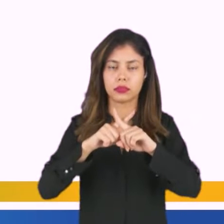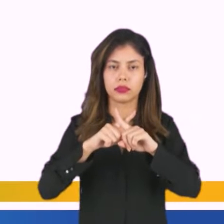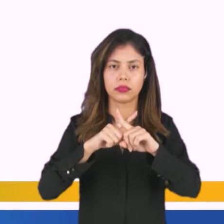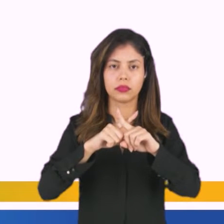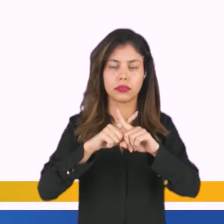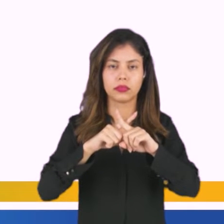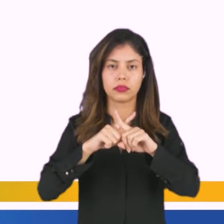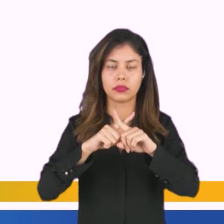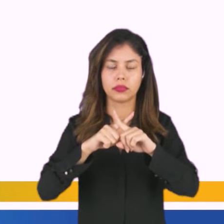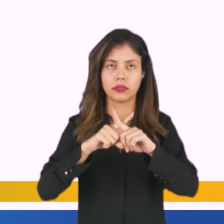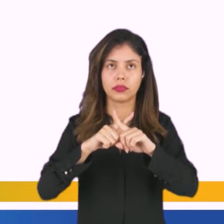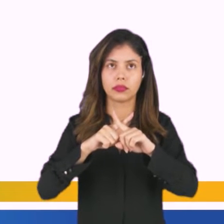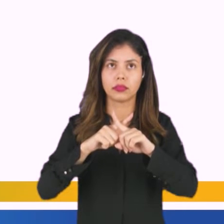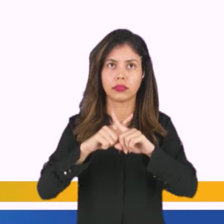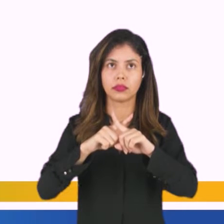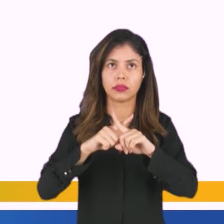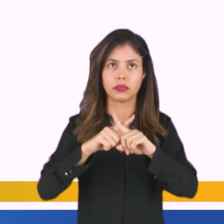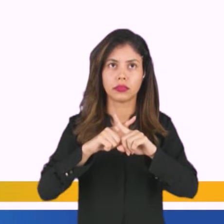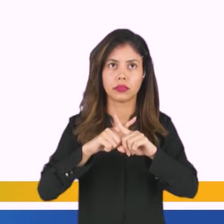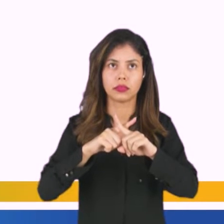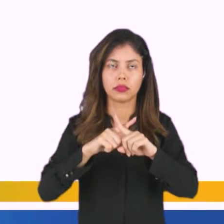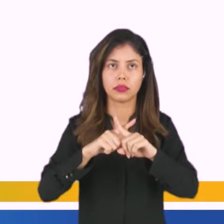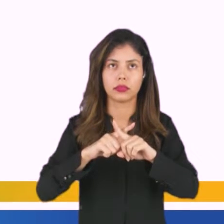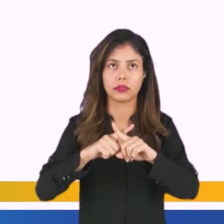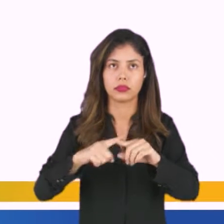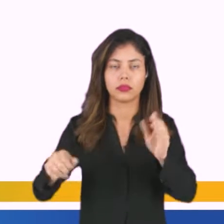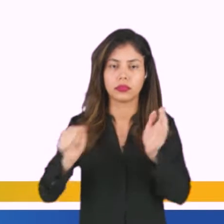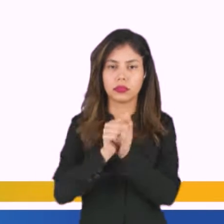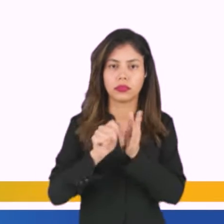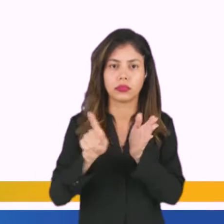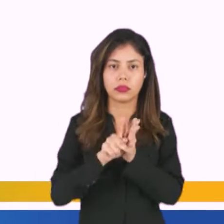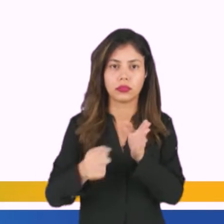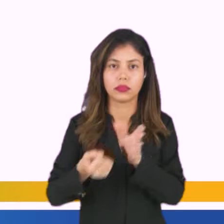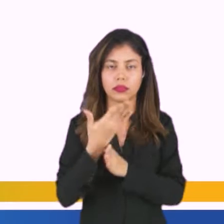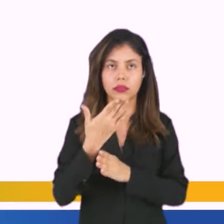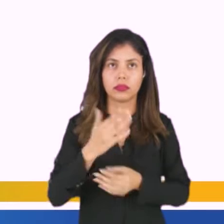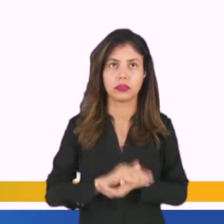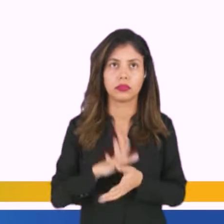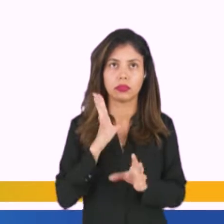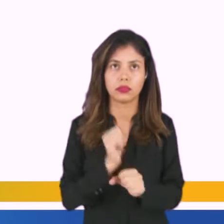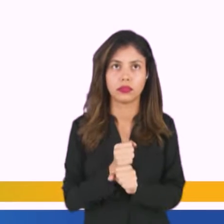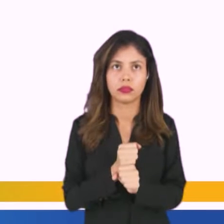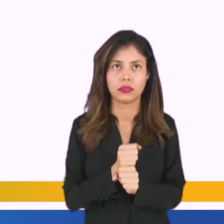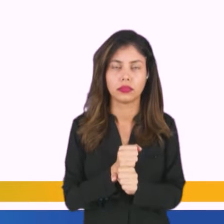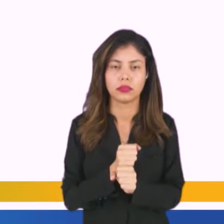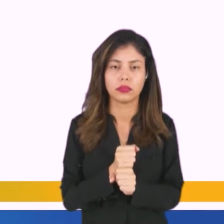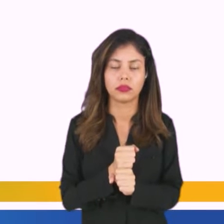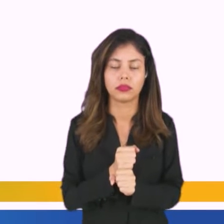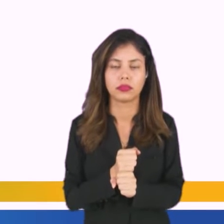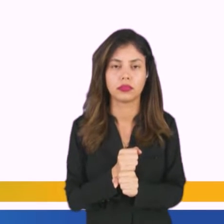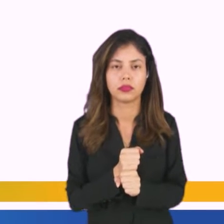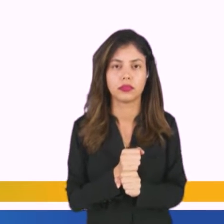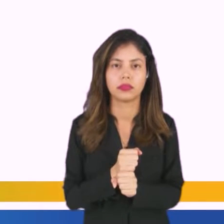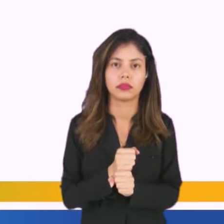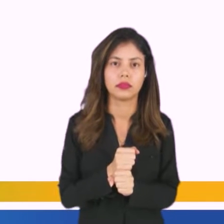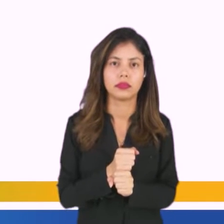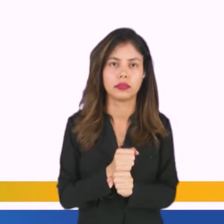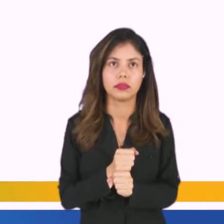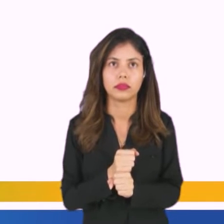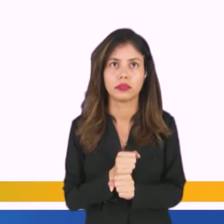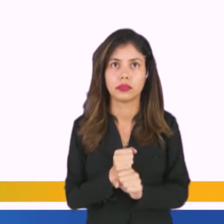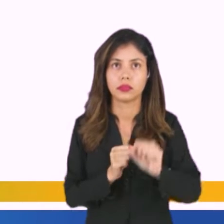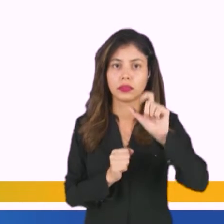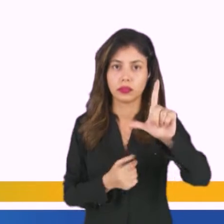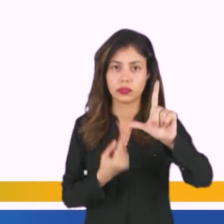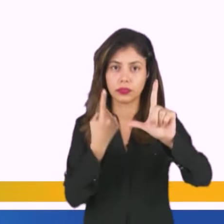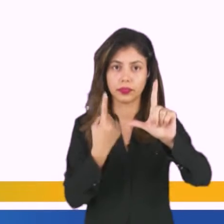multiplicar, vamos substituir, né, por esse produto e essa soma. Ou seja, nós vamos pegar